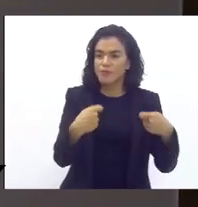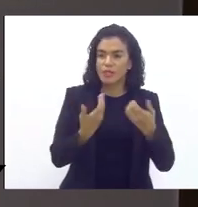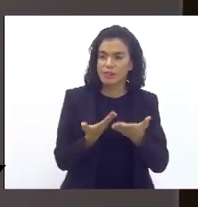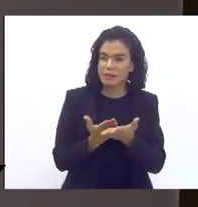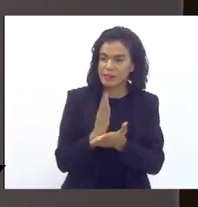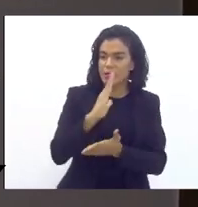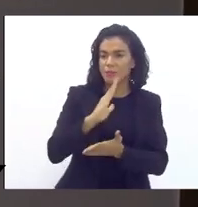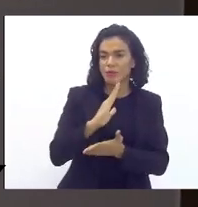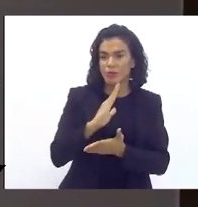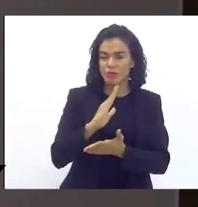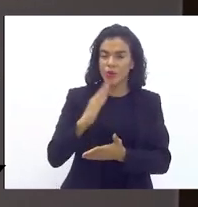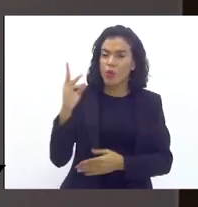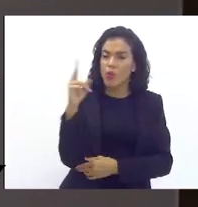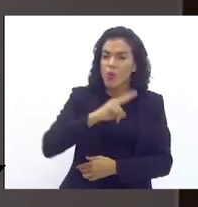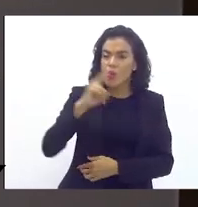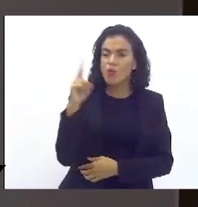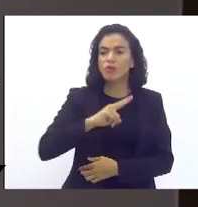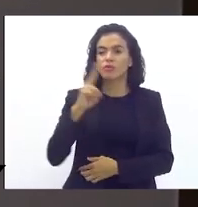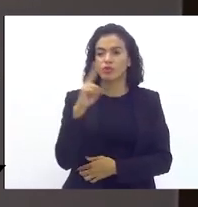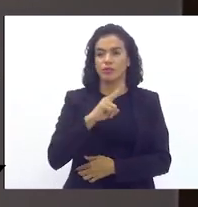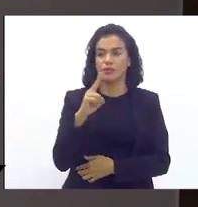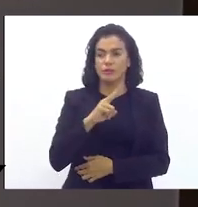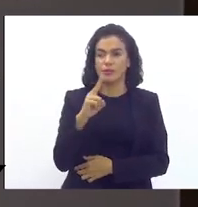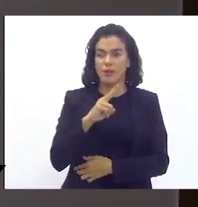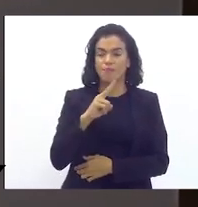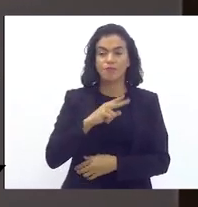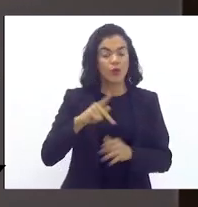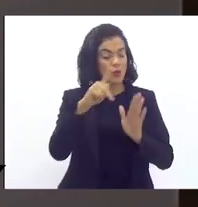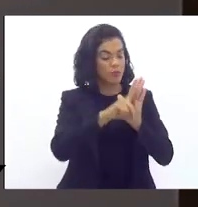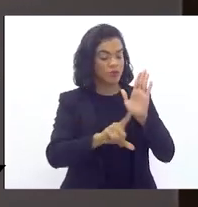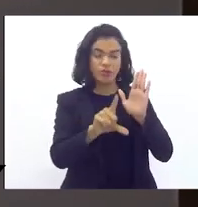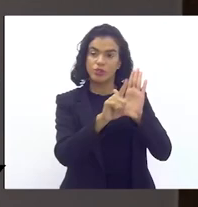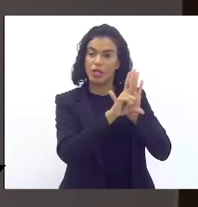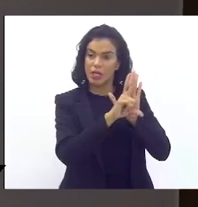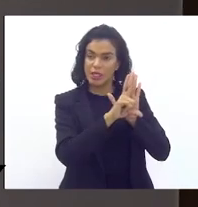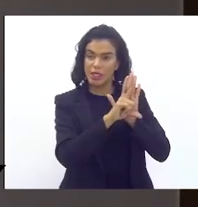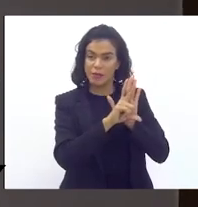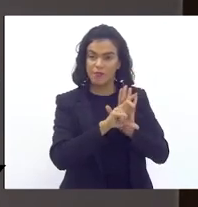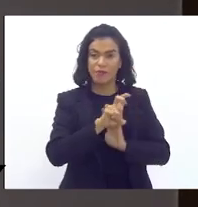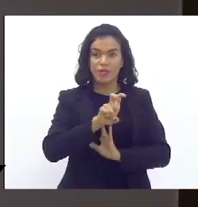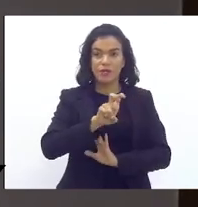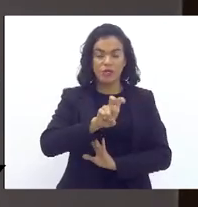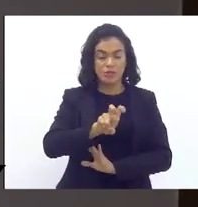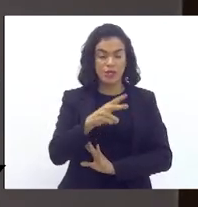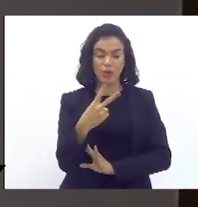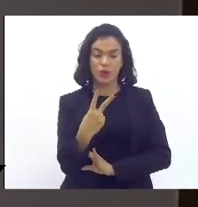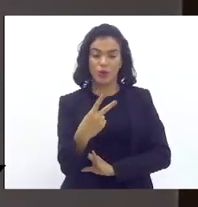aprovada com urgência o projeto de lei 5272